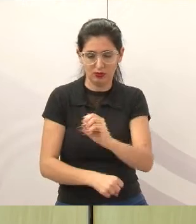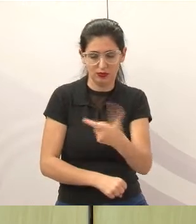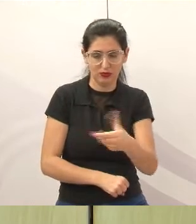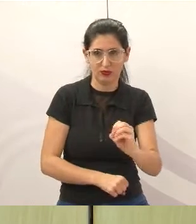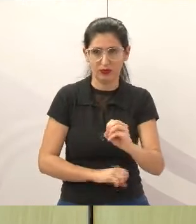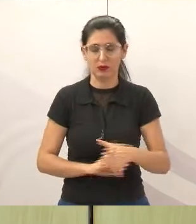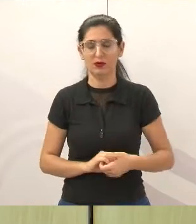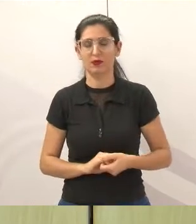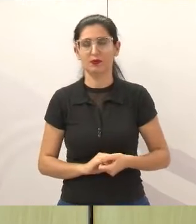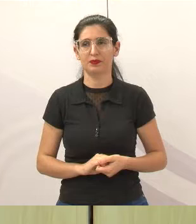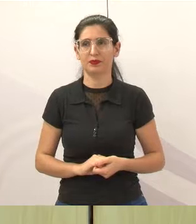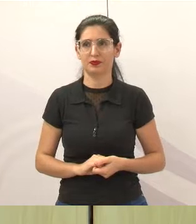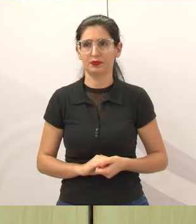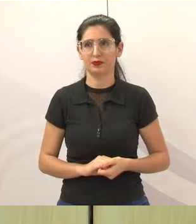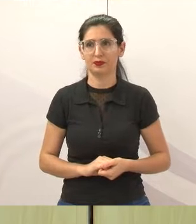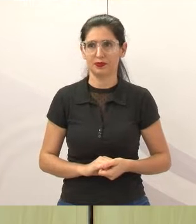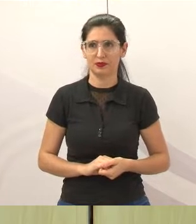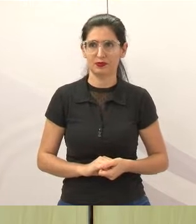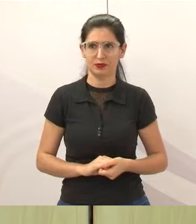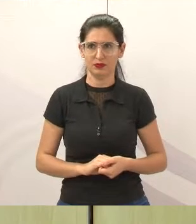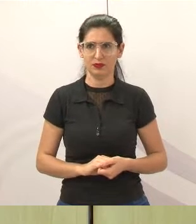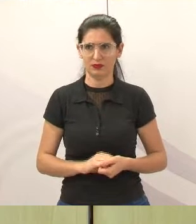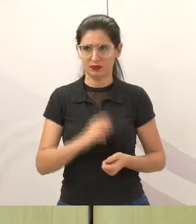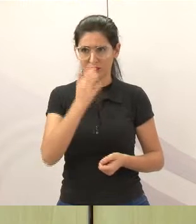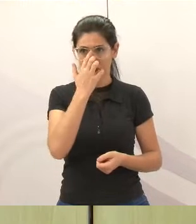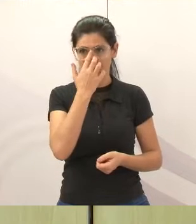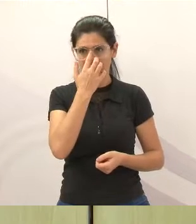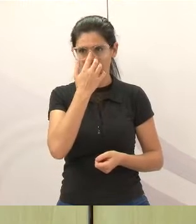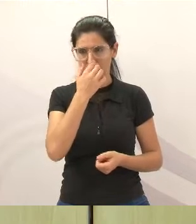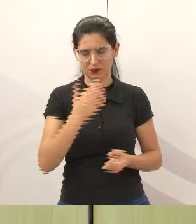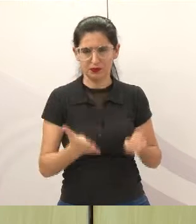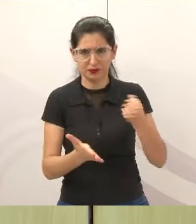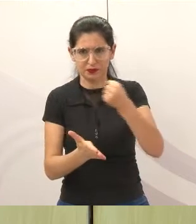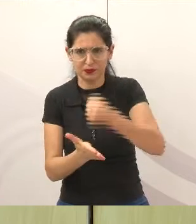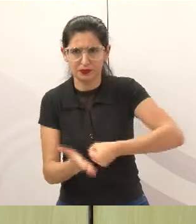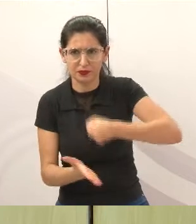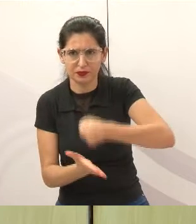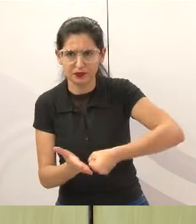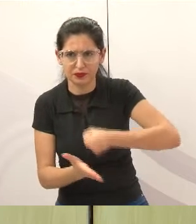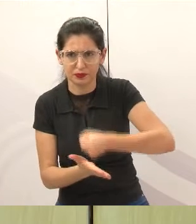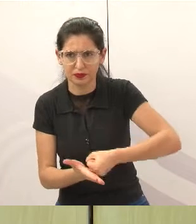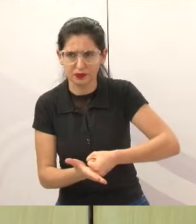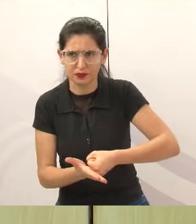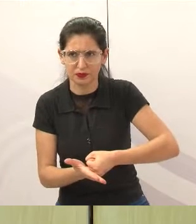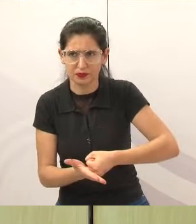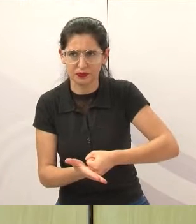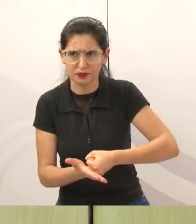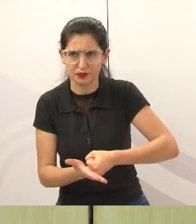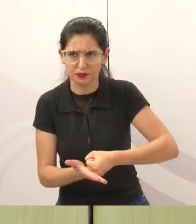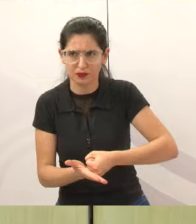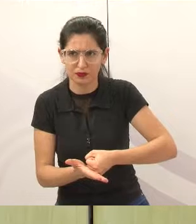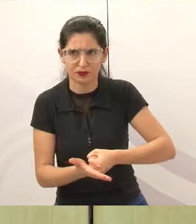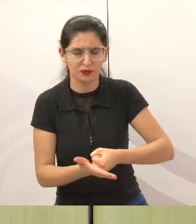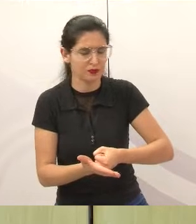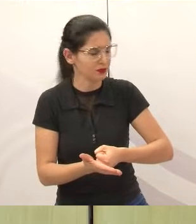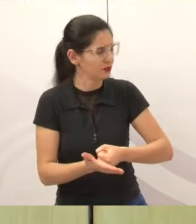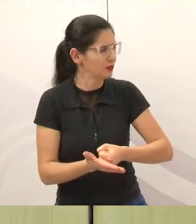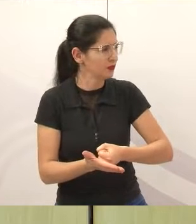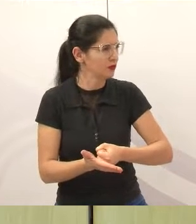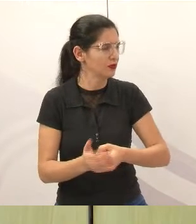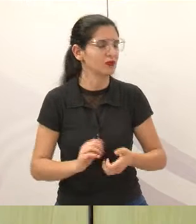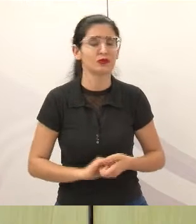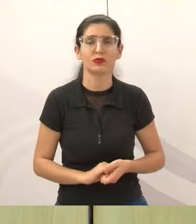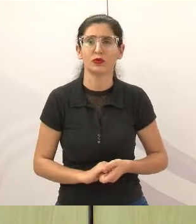20/2020. Dispõe sobre a obrigatoriedade de fornecimento de